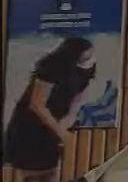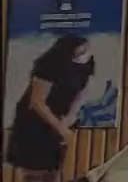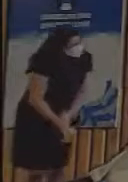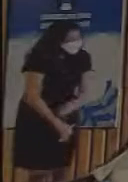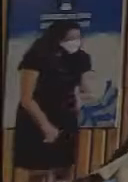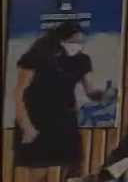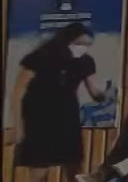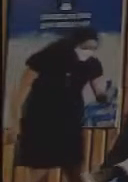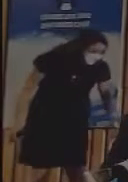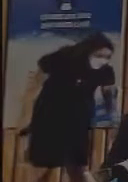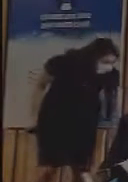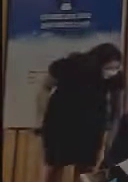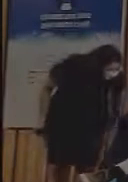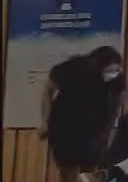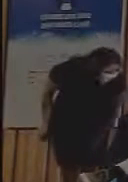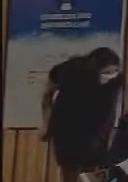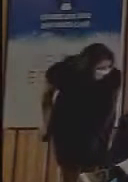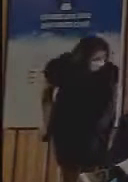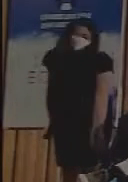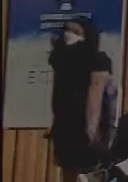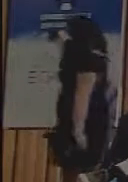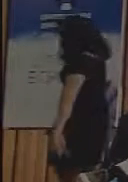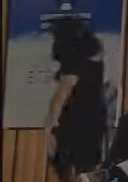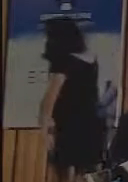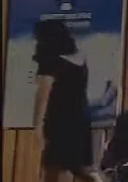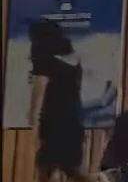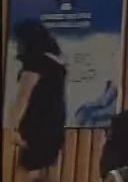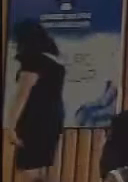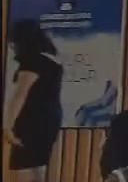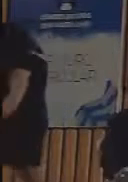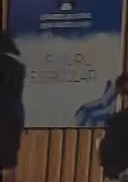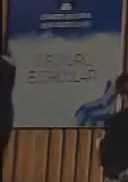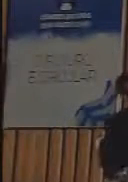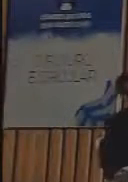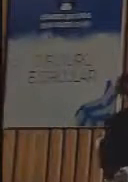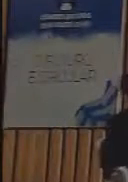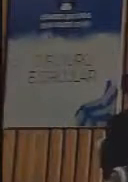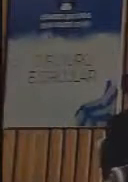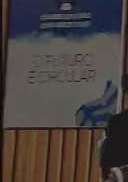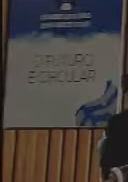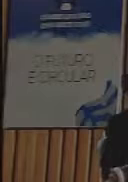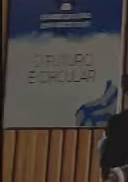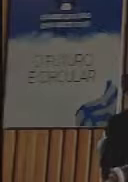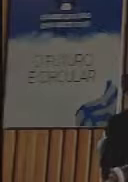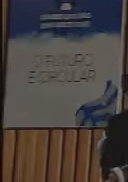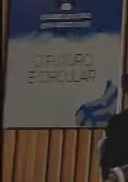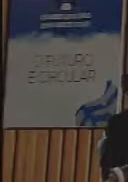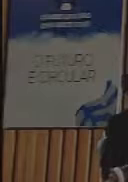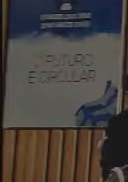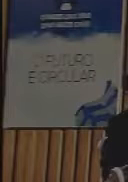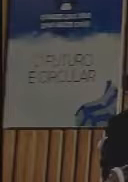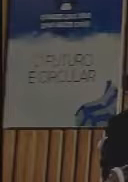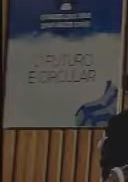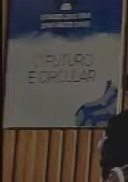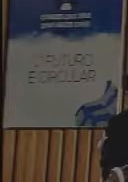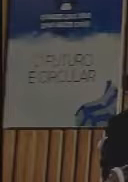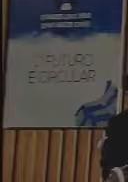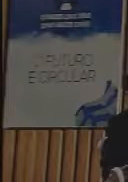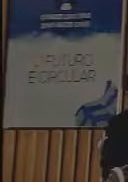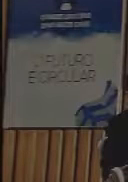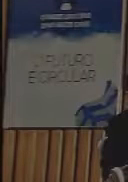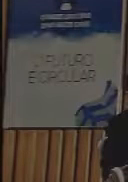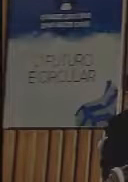o alumínio dentro de Fernando de Noronha, para que a gente cada vez mais elimine esses